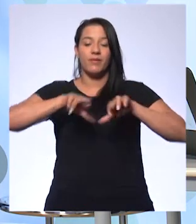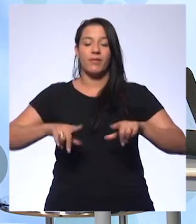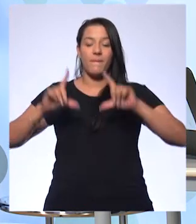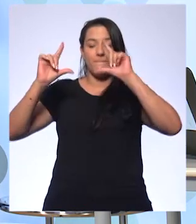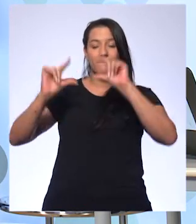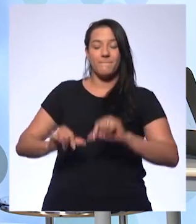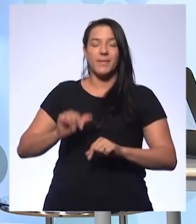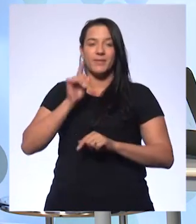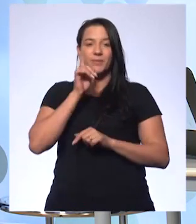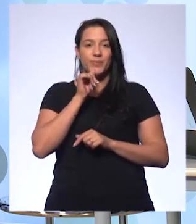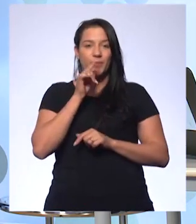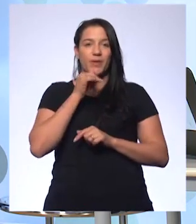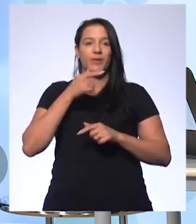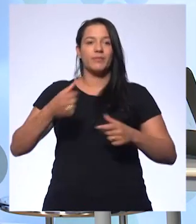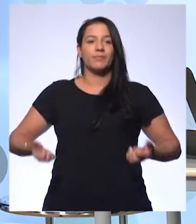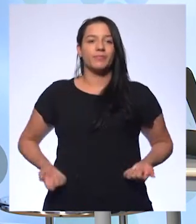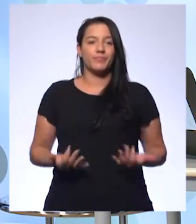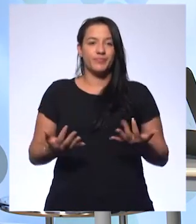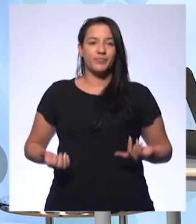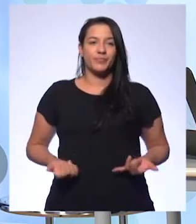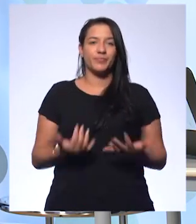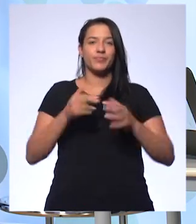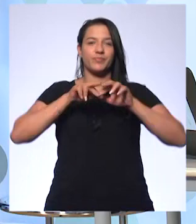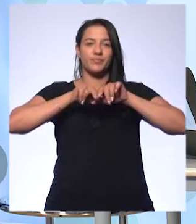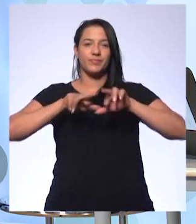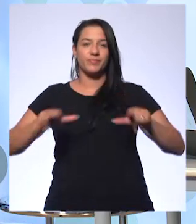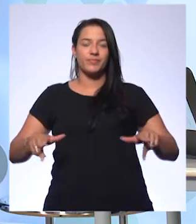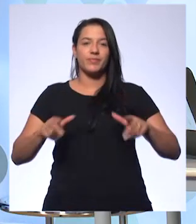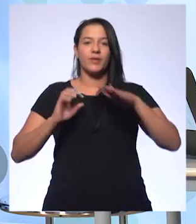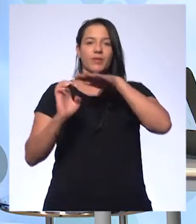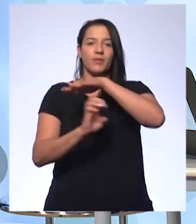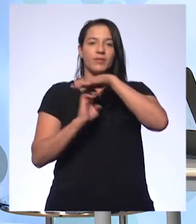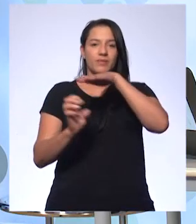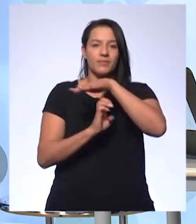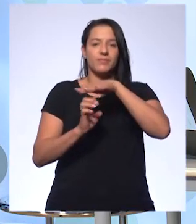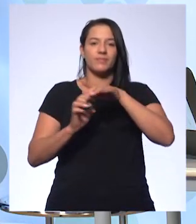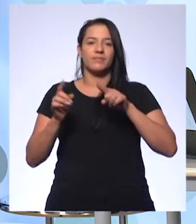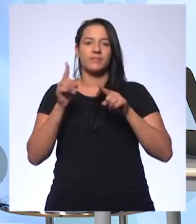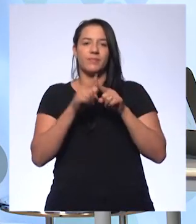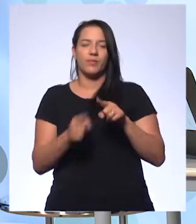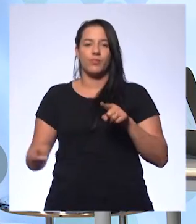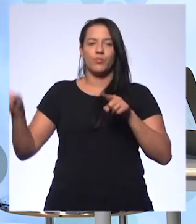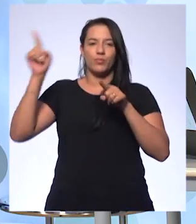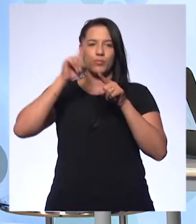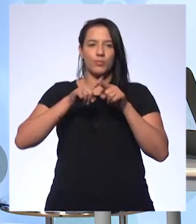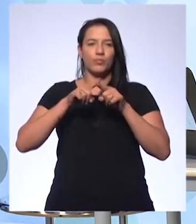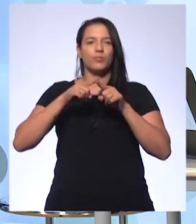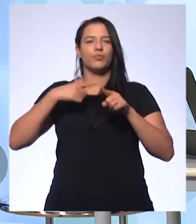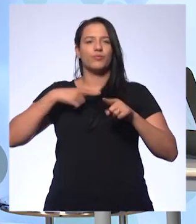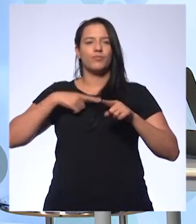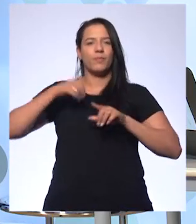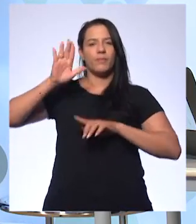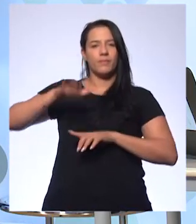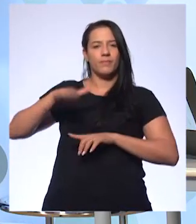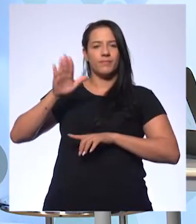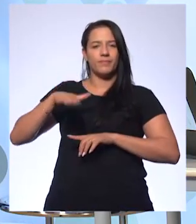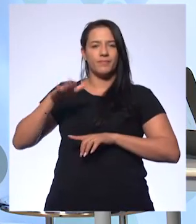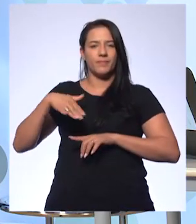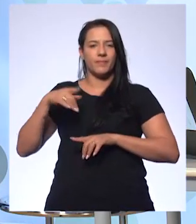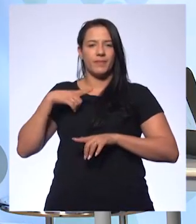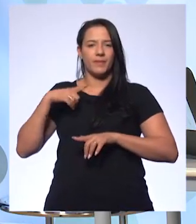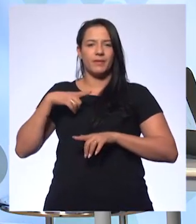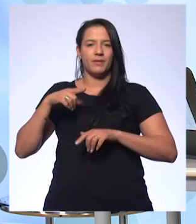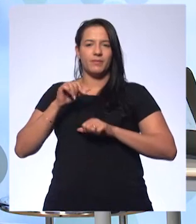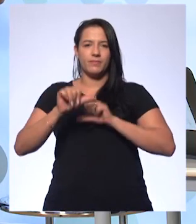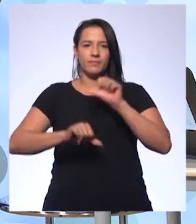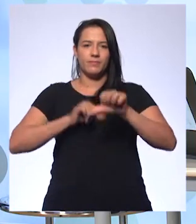ter menos gastos para as empresas. Então, todo é um ciclo, né? Assim, a ideia é que barateie com a economia da gente. E fora